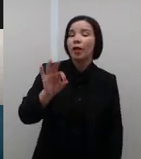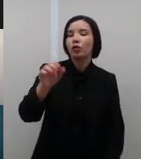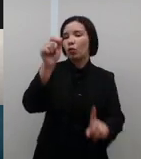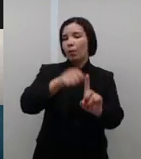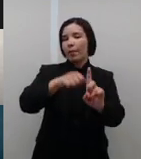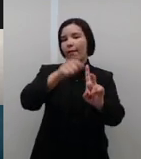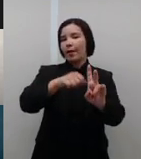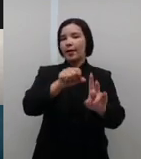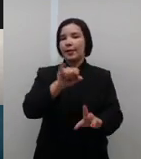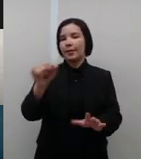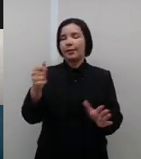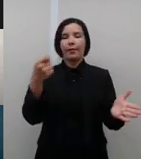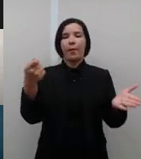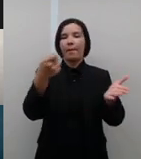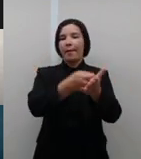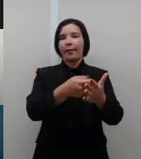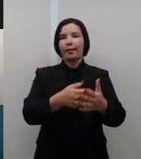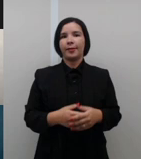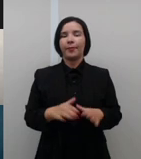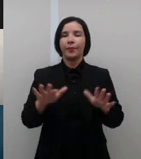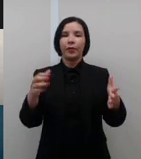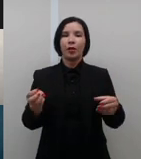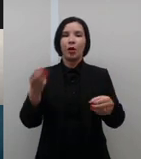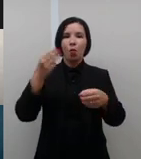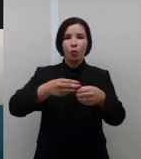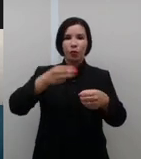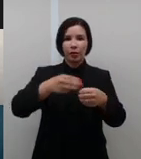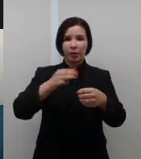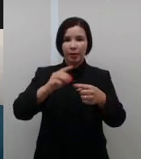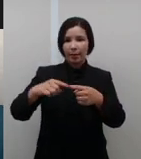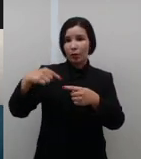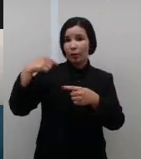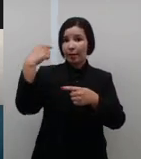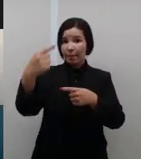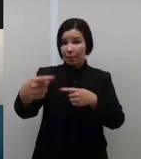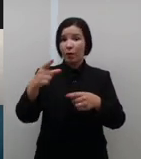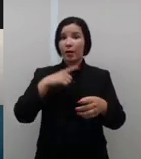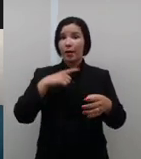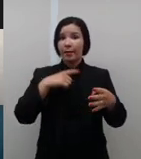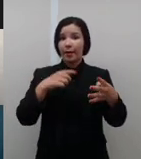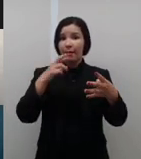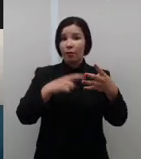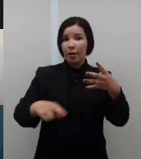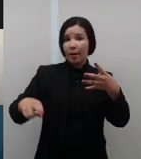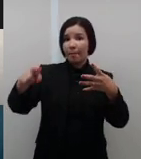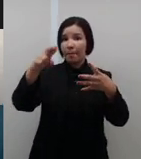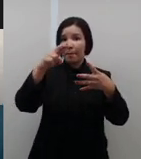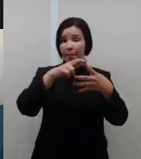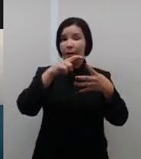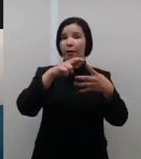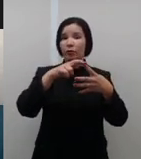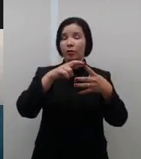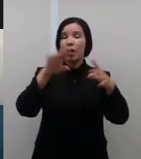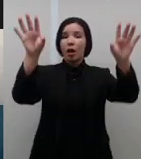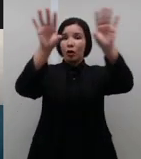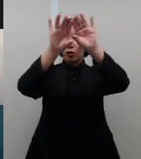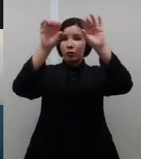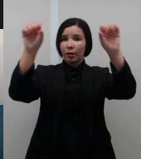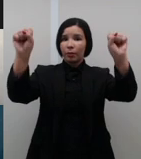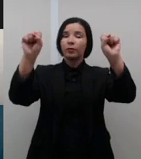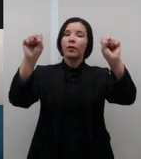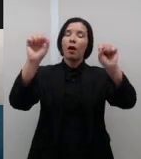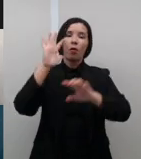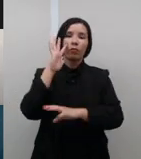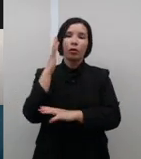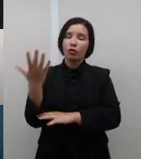Mas ocorre que o município, então, depois opôs embargo de declaração e o tribunal, então, acabou resolvendo desconsiderar